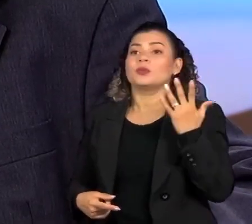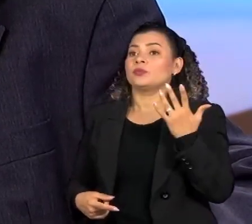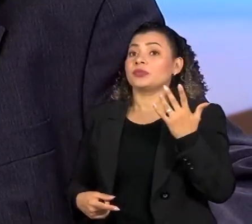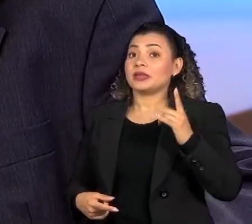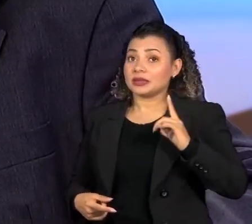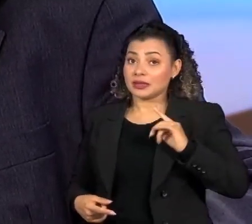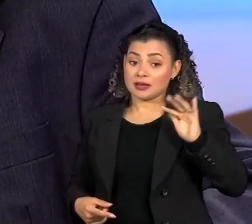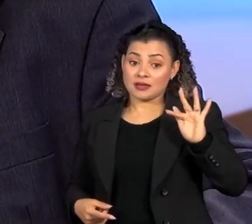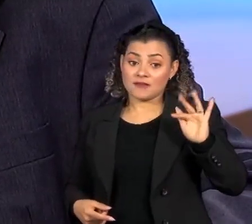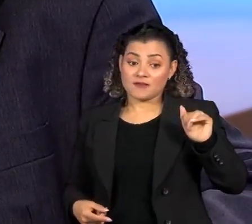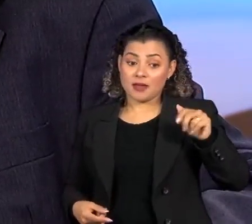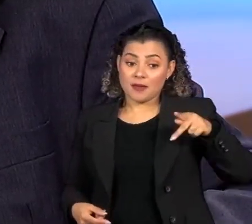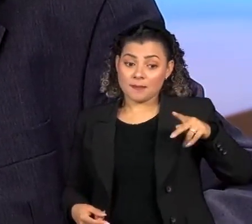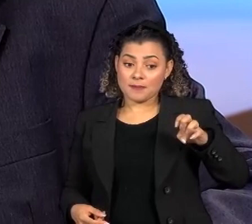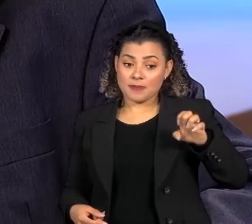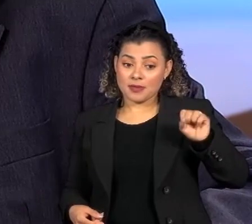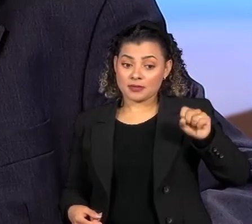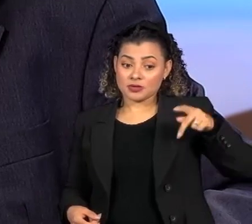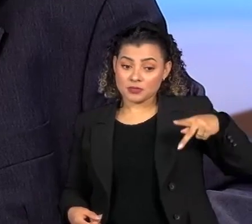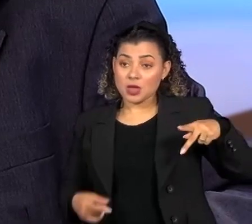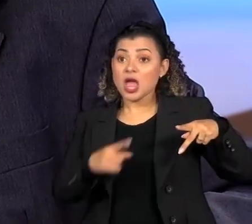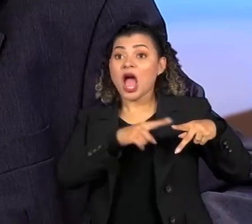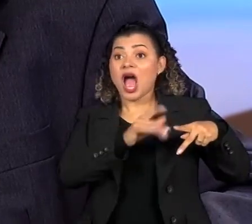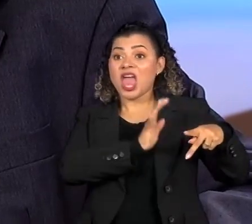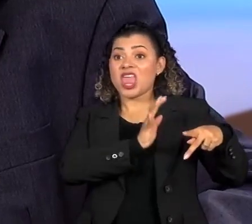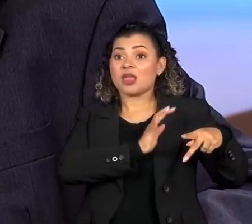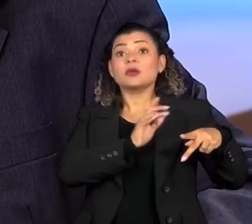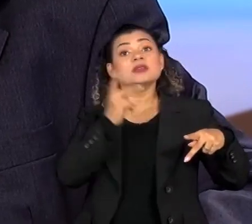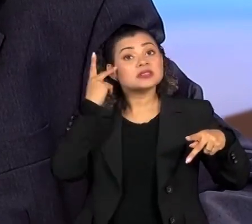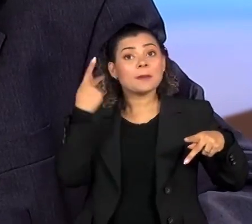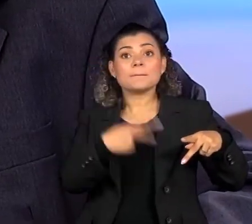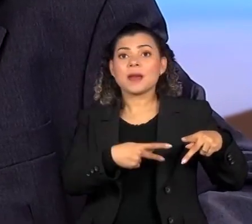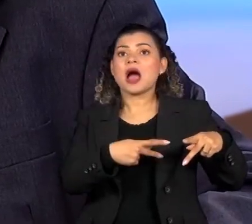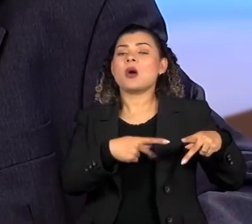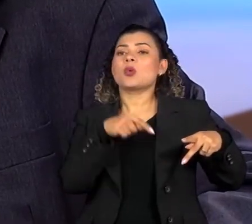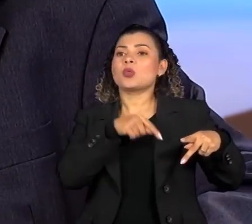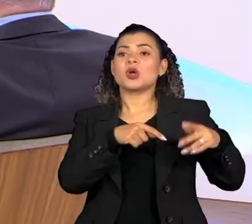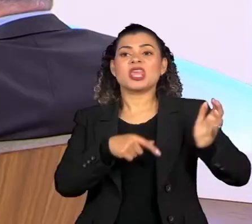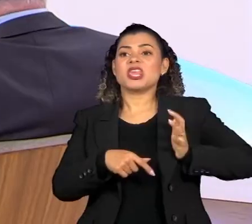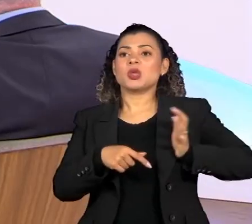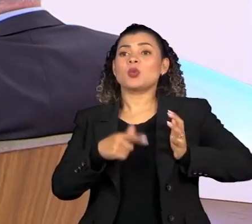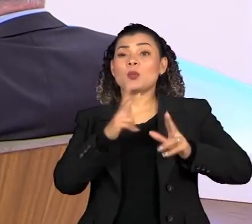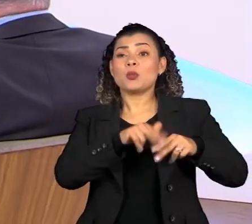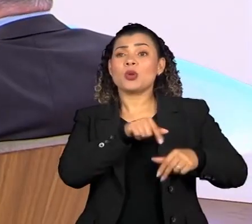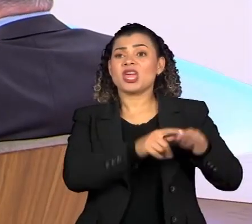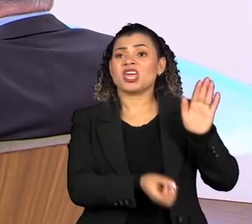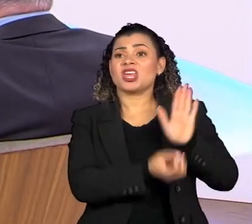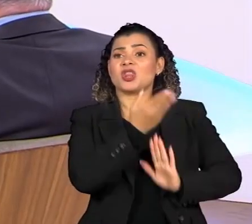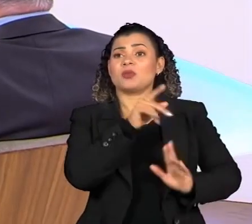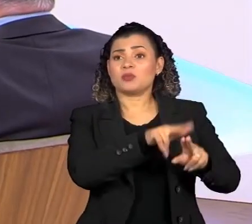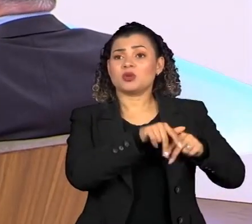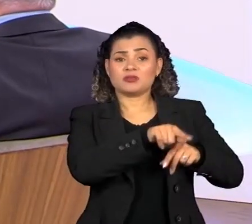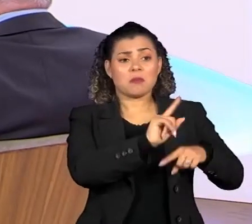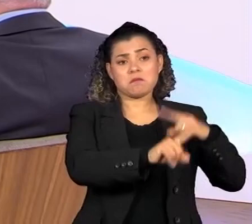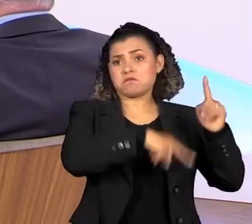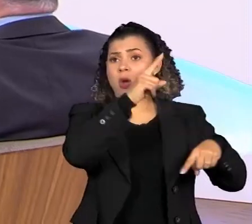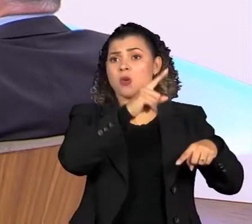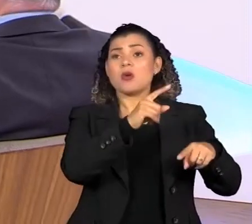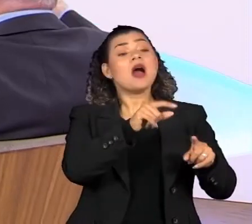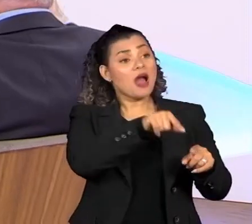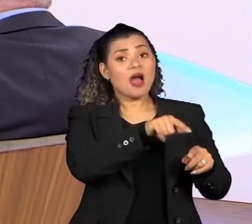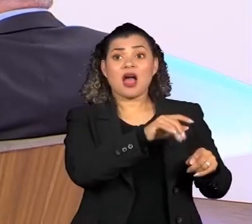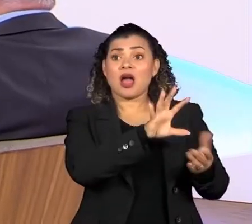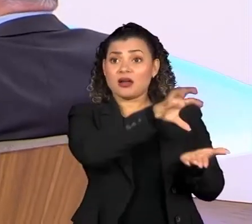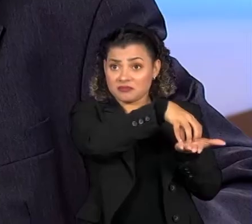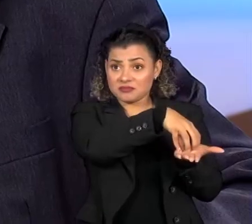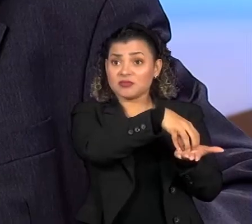a Fapesp porque é rico São Paulo é rico porque tem a Fapesp nós poderíamos adicionar Claro tem a Fapesp